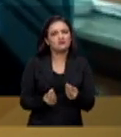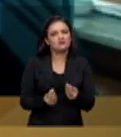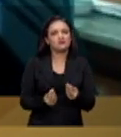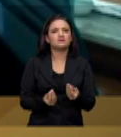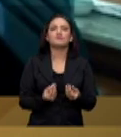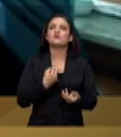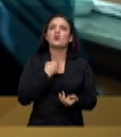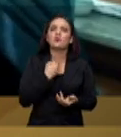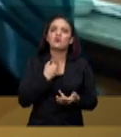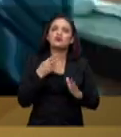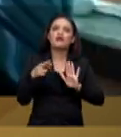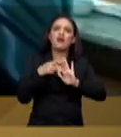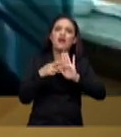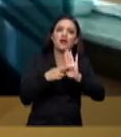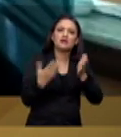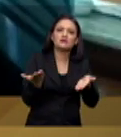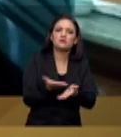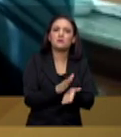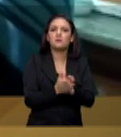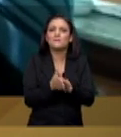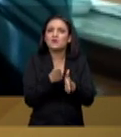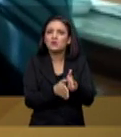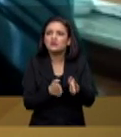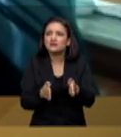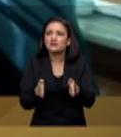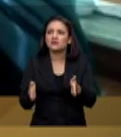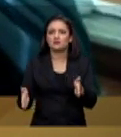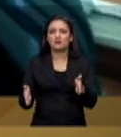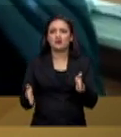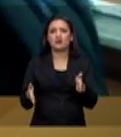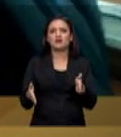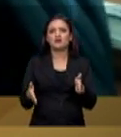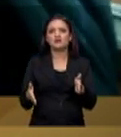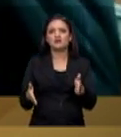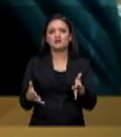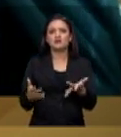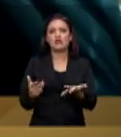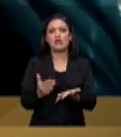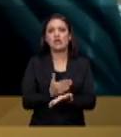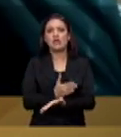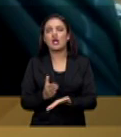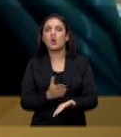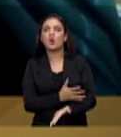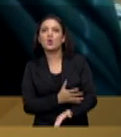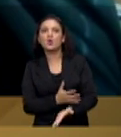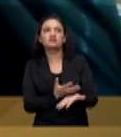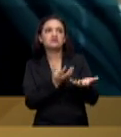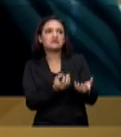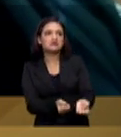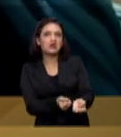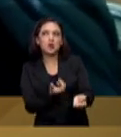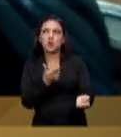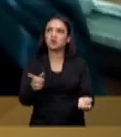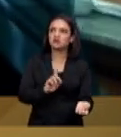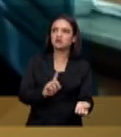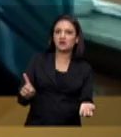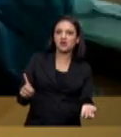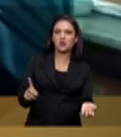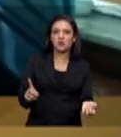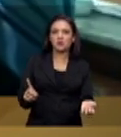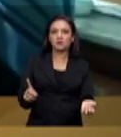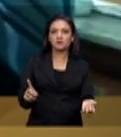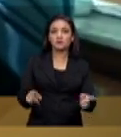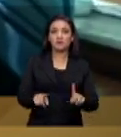aplicáveis apenas no respectivo âmbito e ao sabor do entendimento